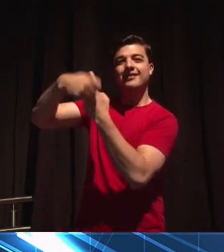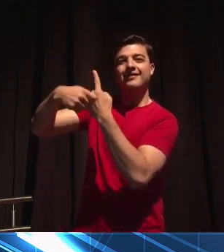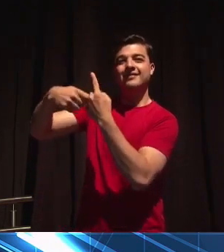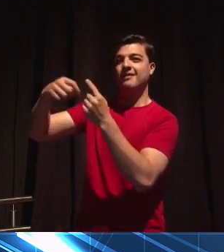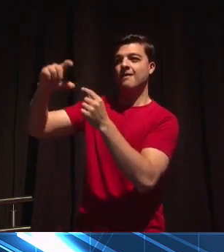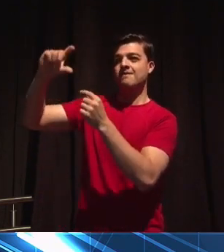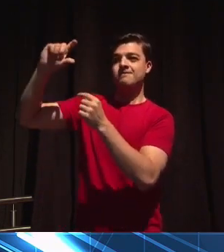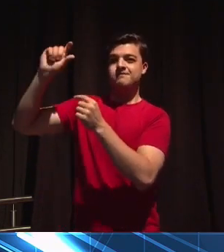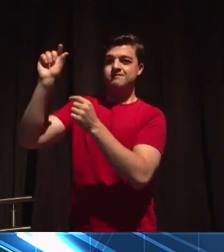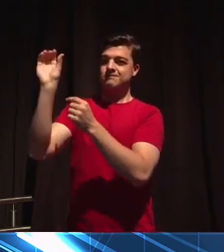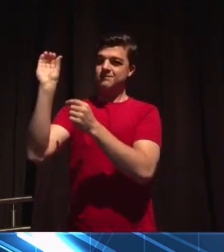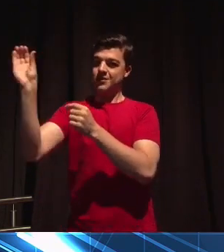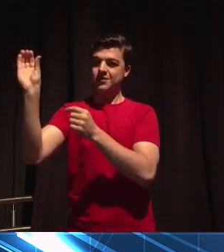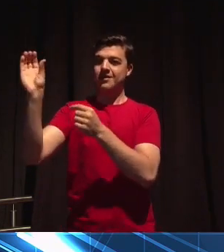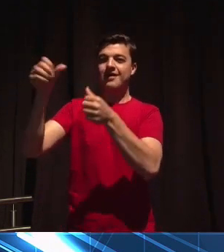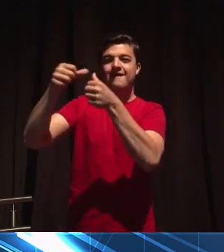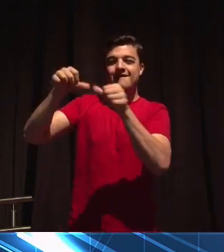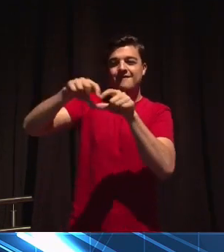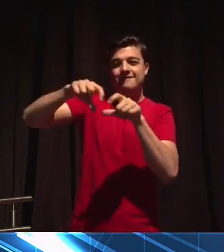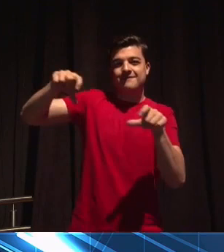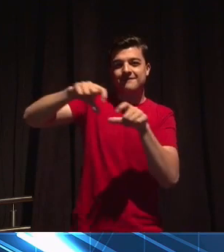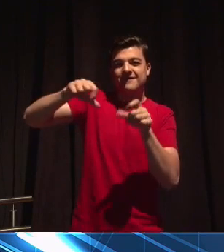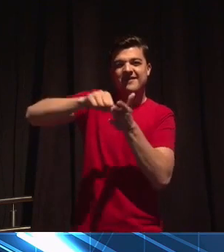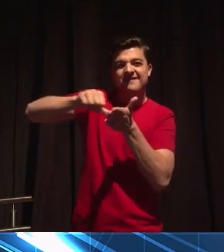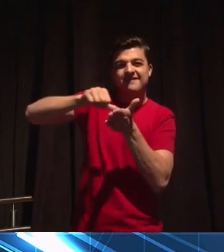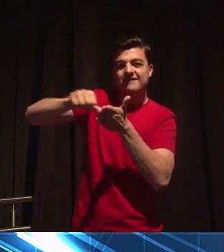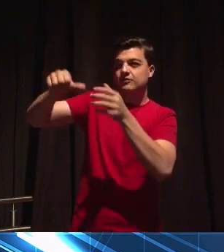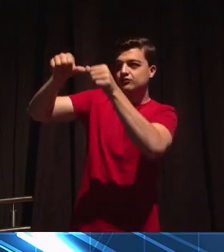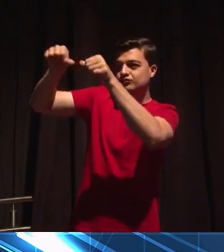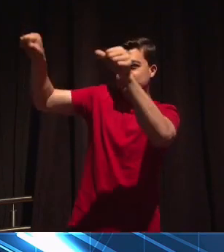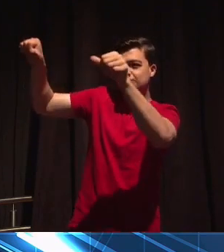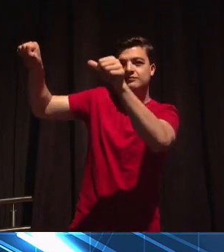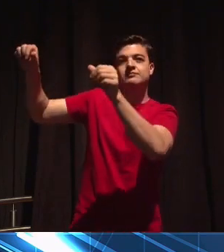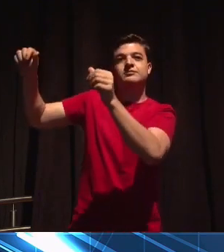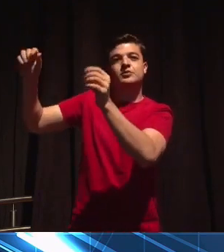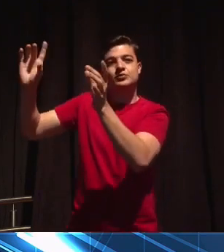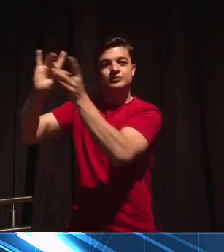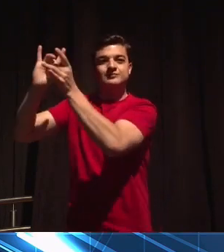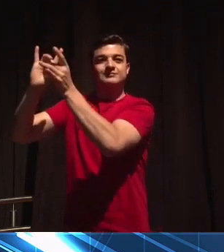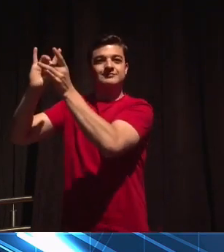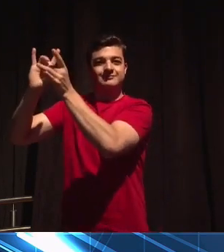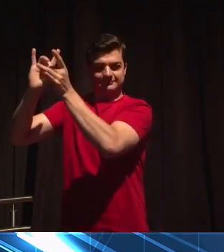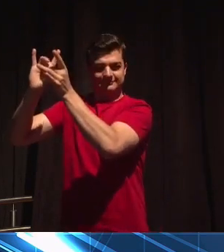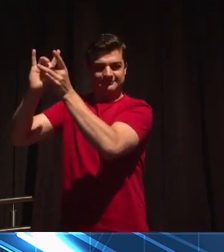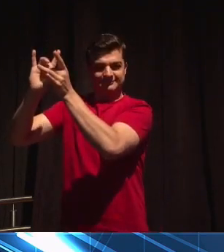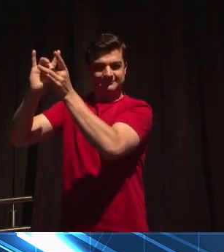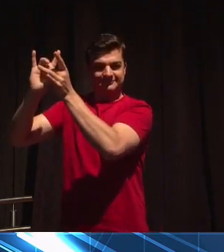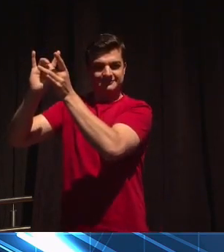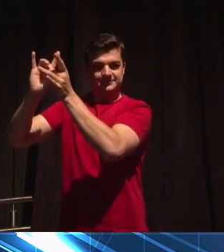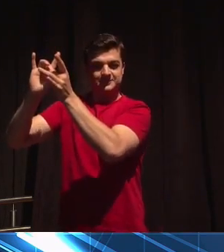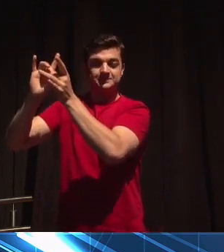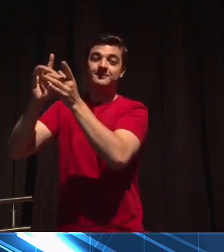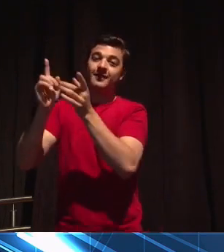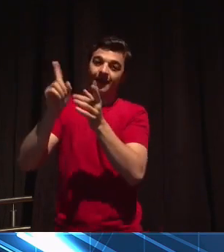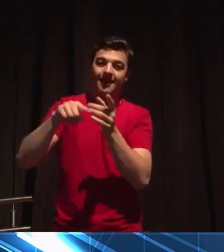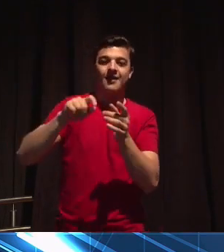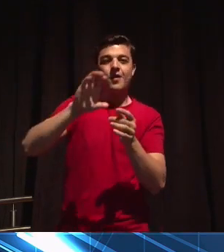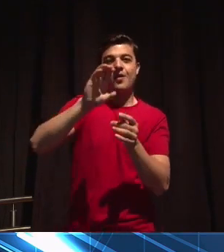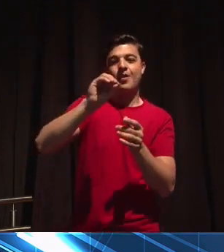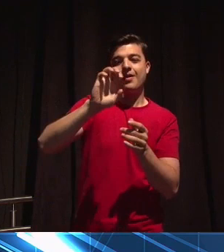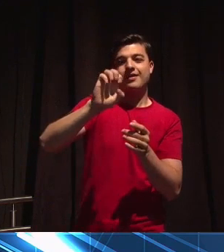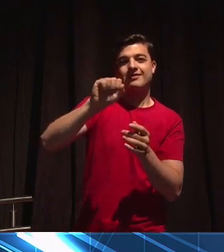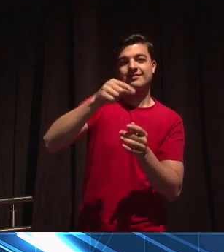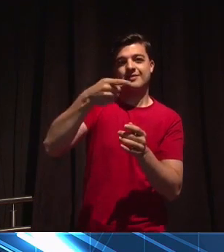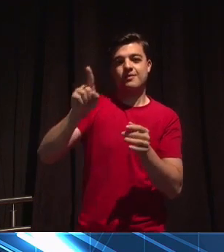coisa que estão juntas tem que ficar separadas E aí uma técnica que eu uso para trabalhar com coesão e Existem várias